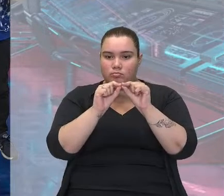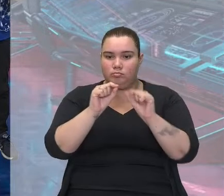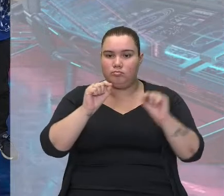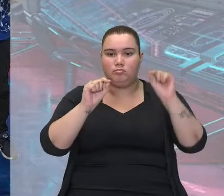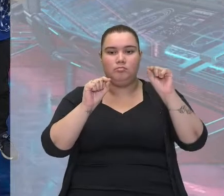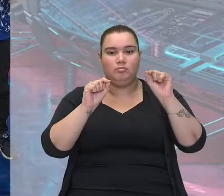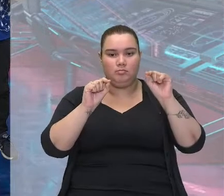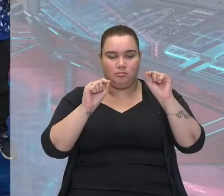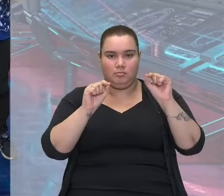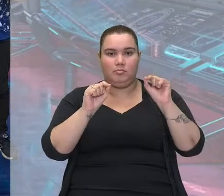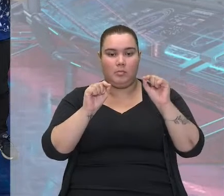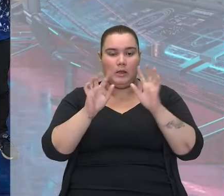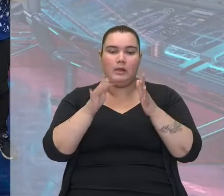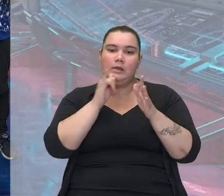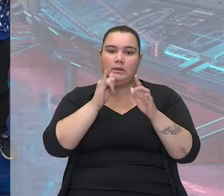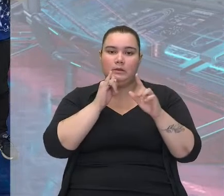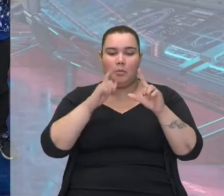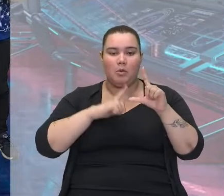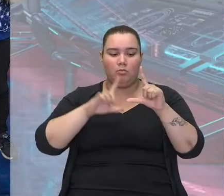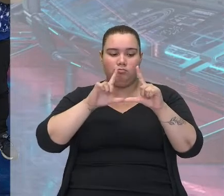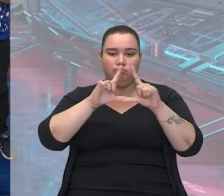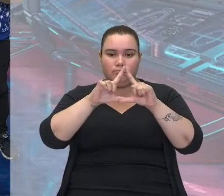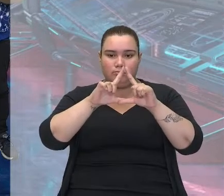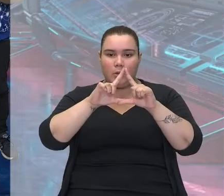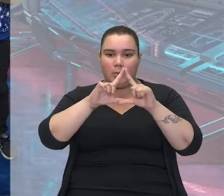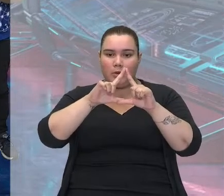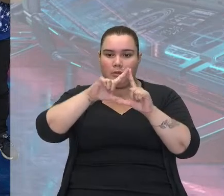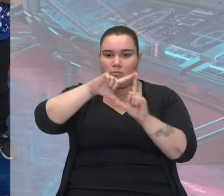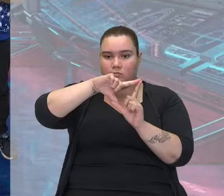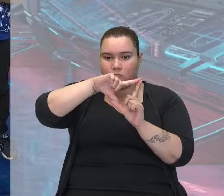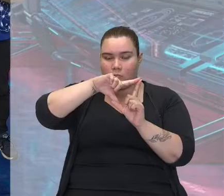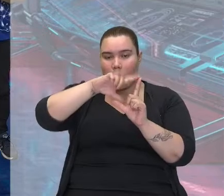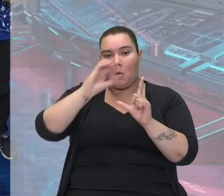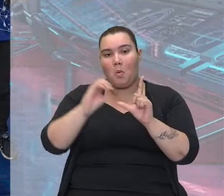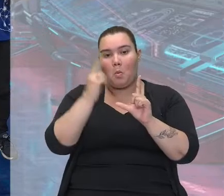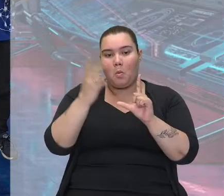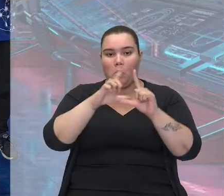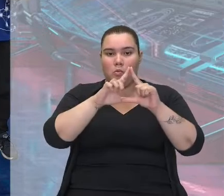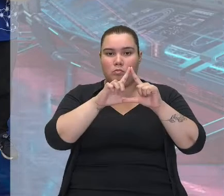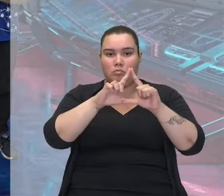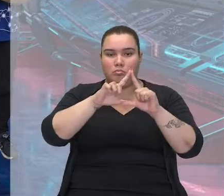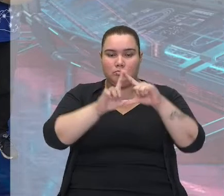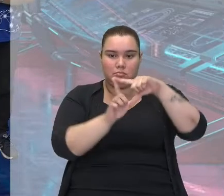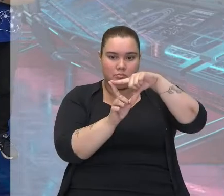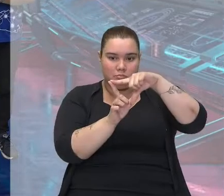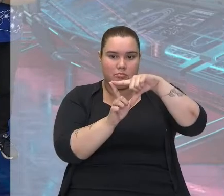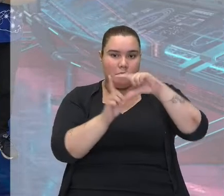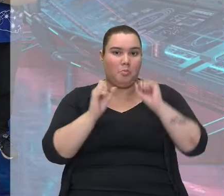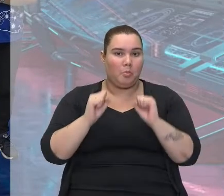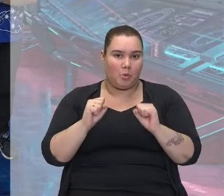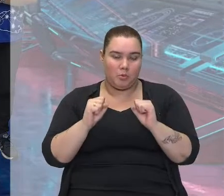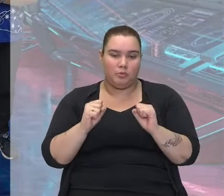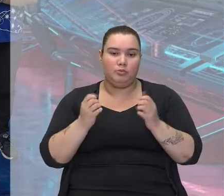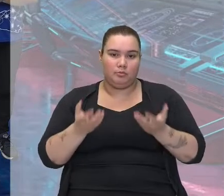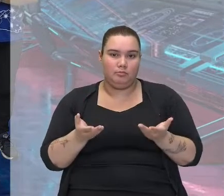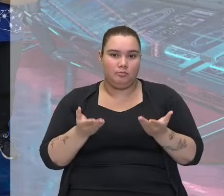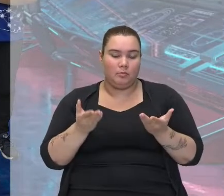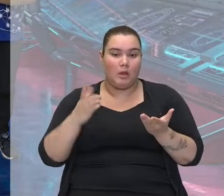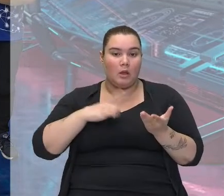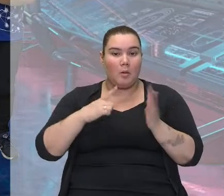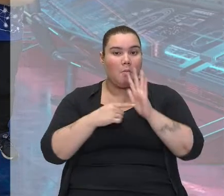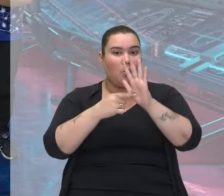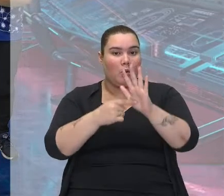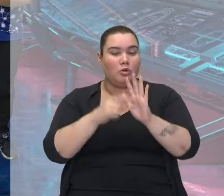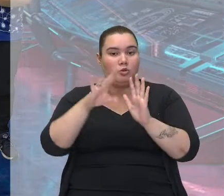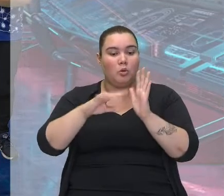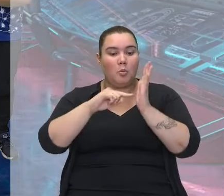figura permanece a mesma distância desse ponto de rotação, tá? O que vai mudar apenas é a direção.